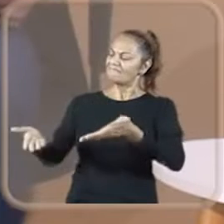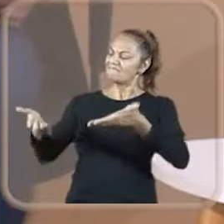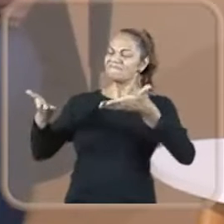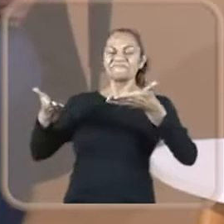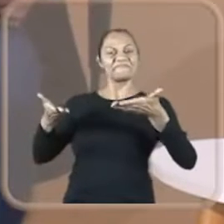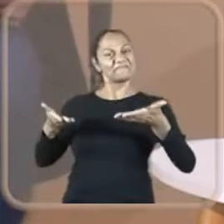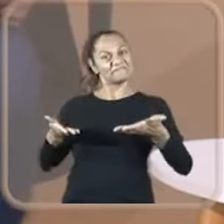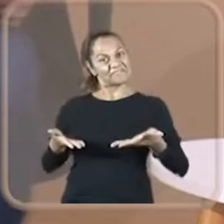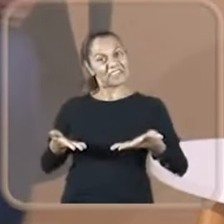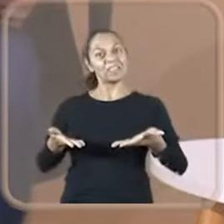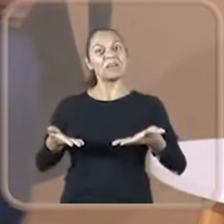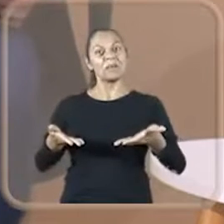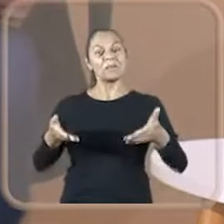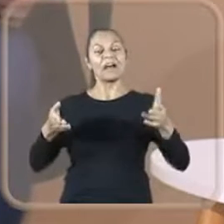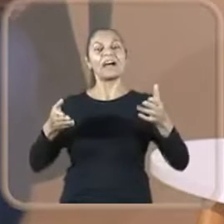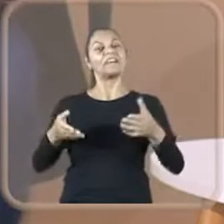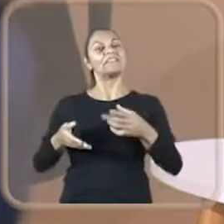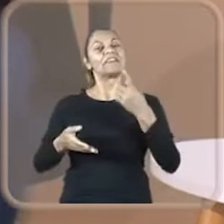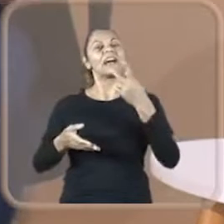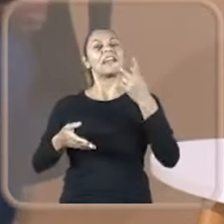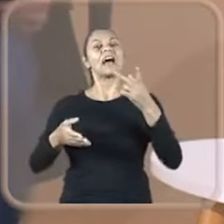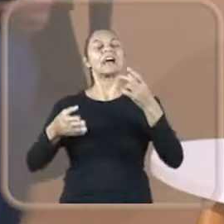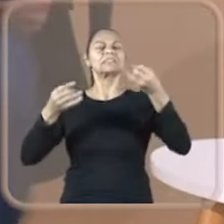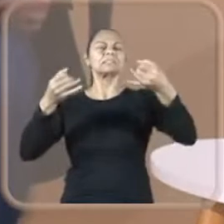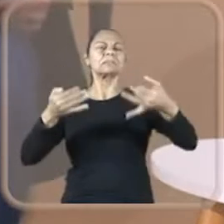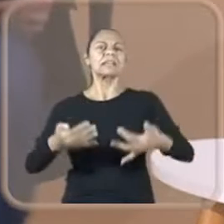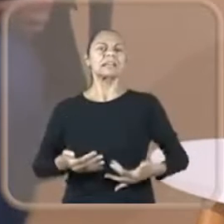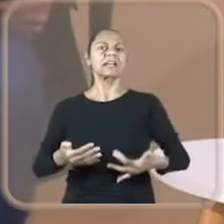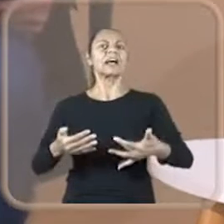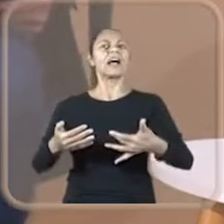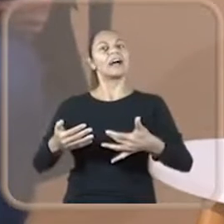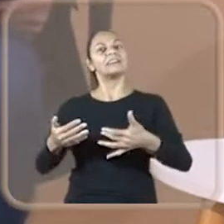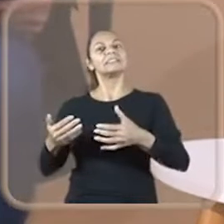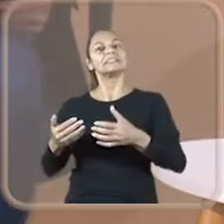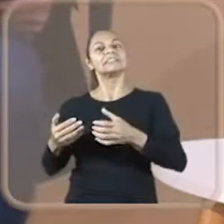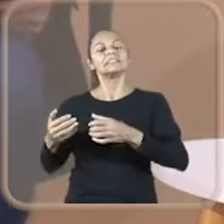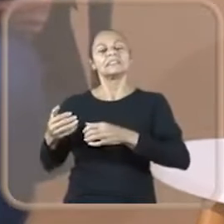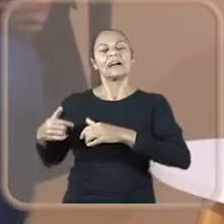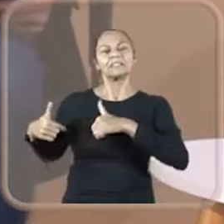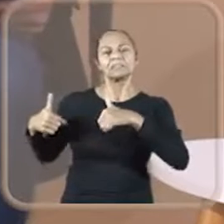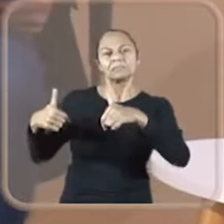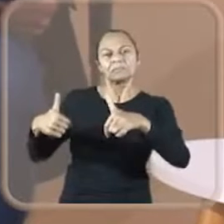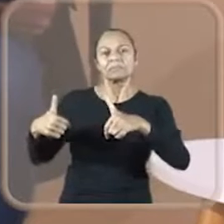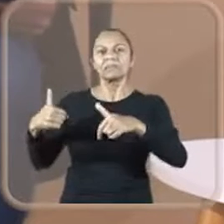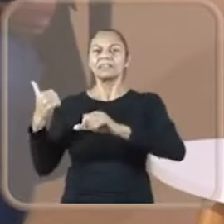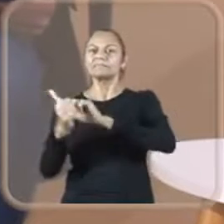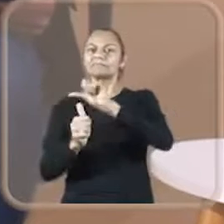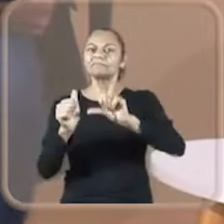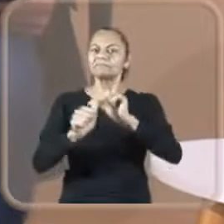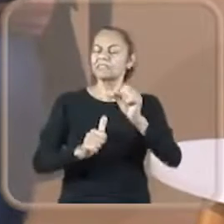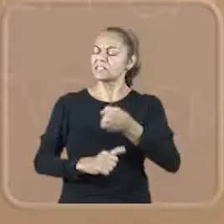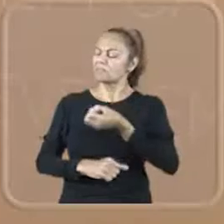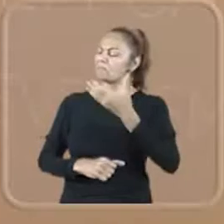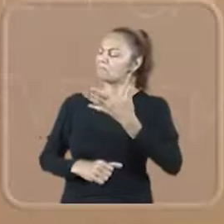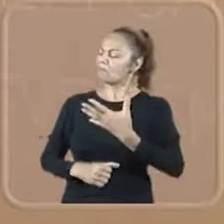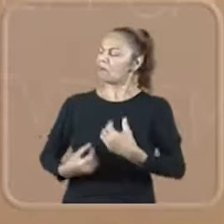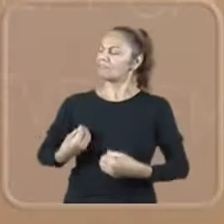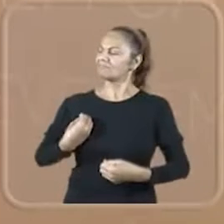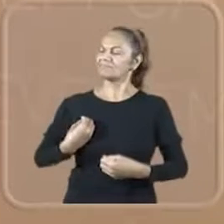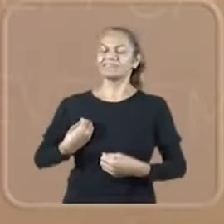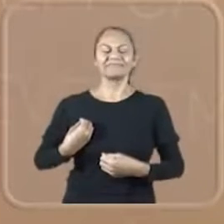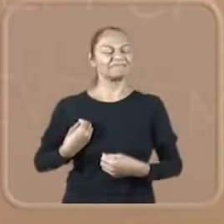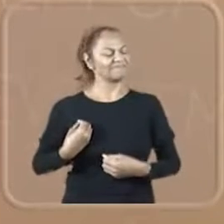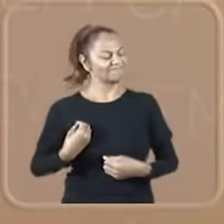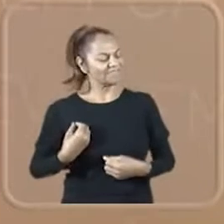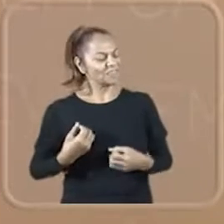para falar sobre as práticas restaurativas que está chegando agora na rede municipal. Doutora Patrícia, que bom tê-la aqui. Como é que vai,